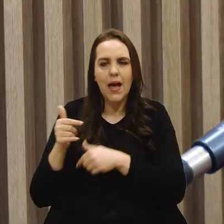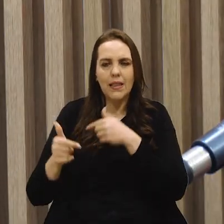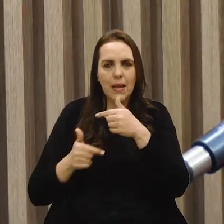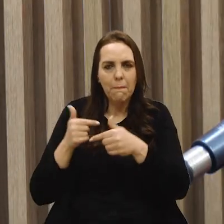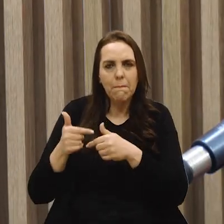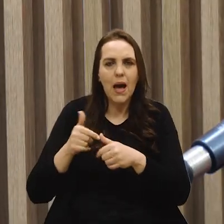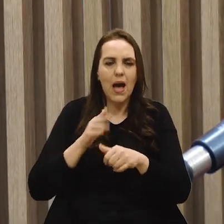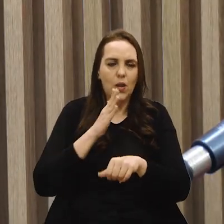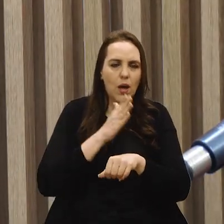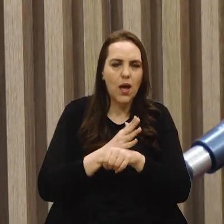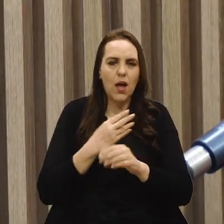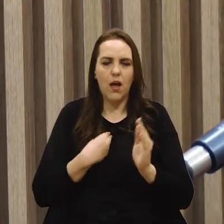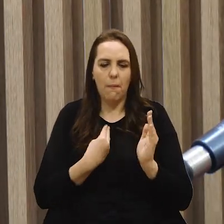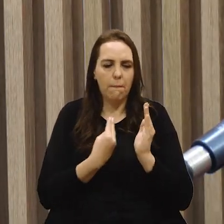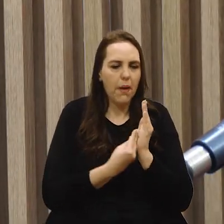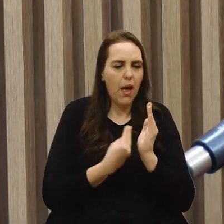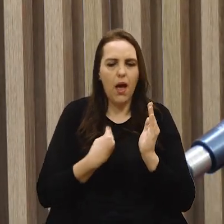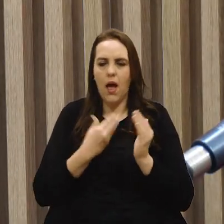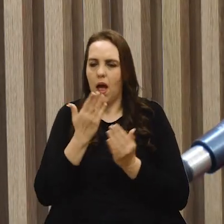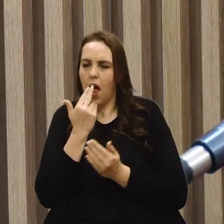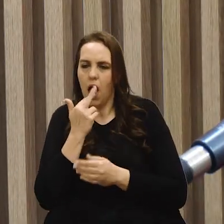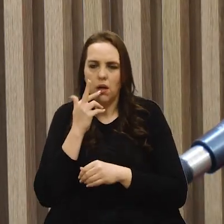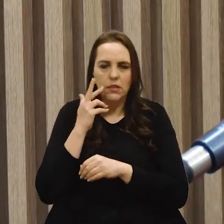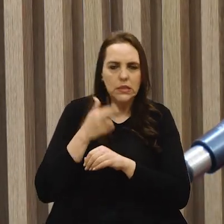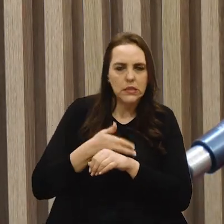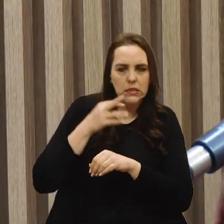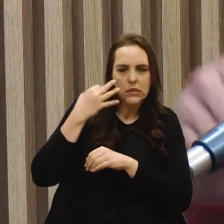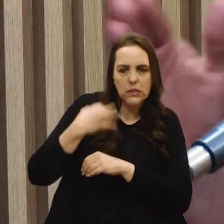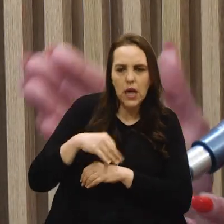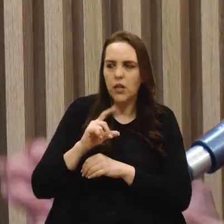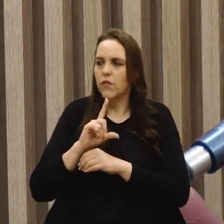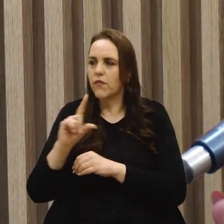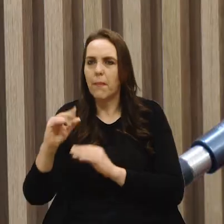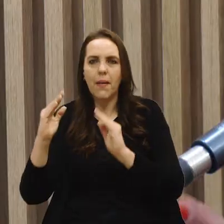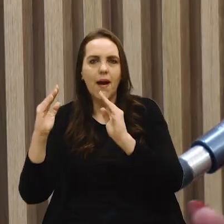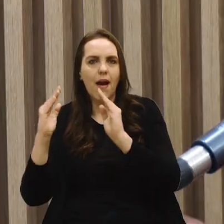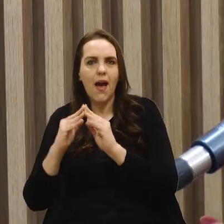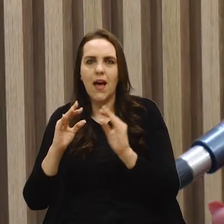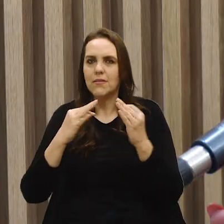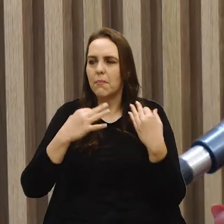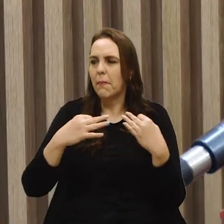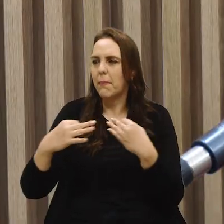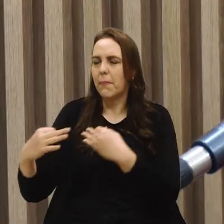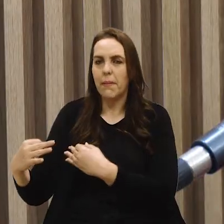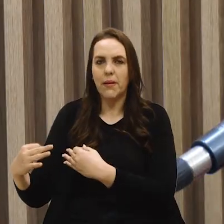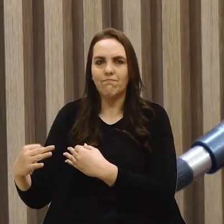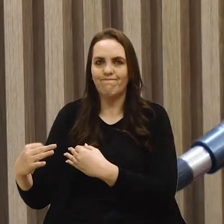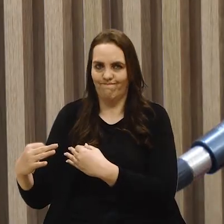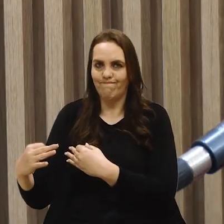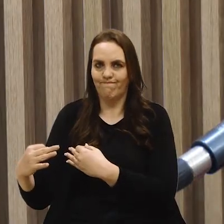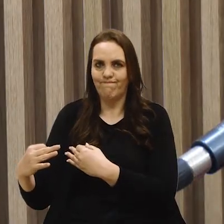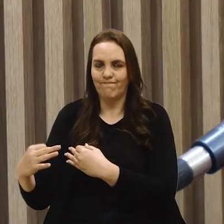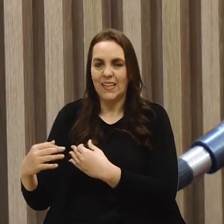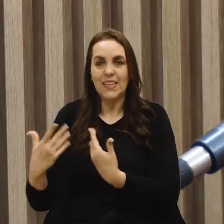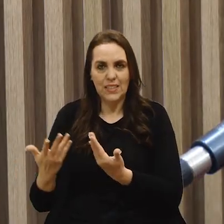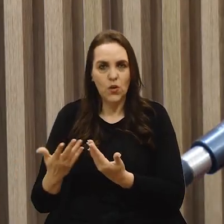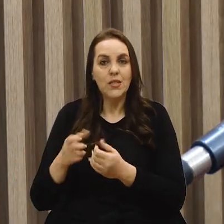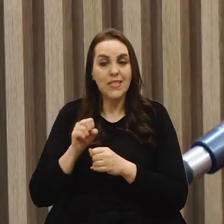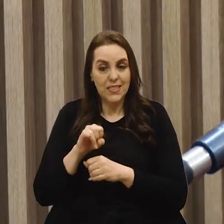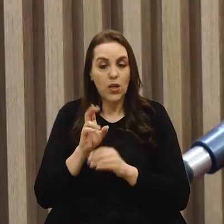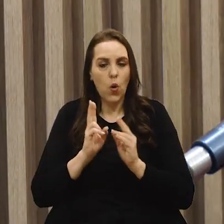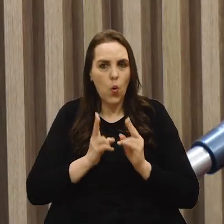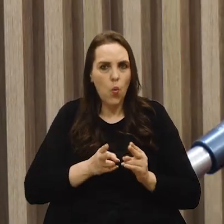onde tu entra em tal horário, tu almoça no horário X e tu vai para casa no horário Y. Então, quanto